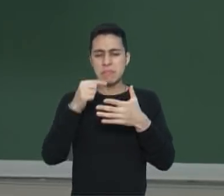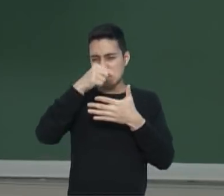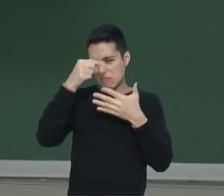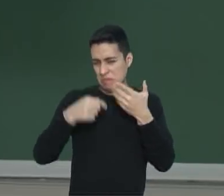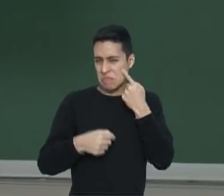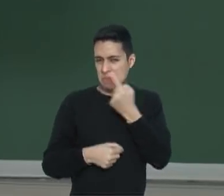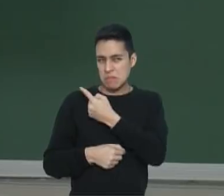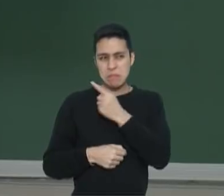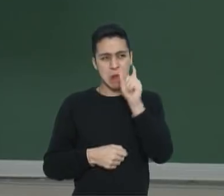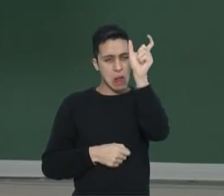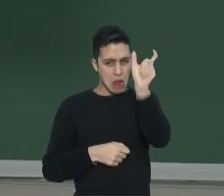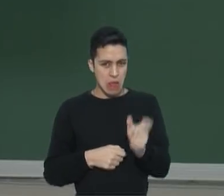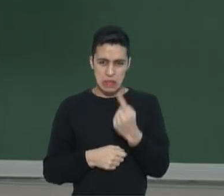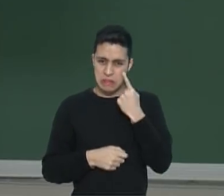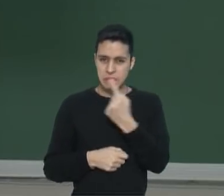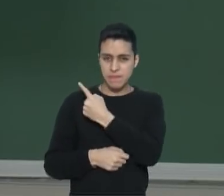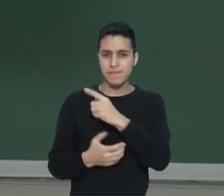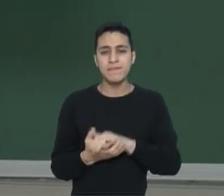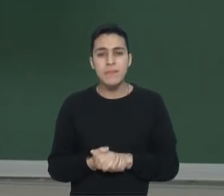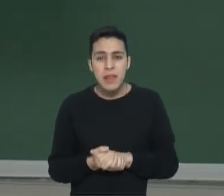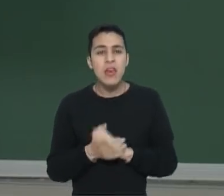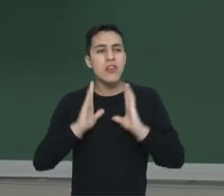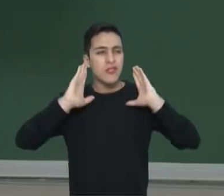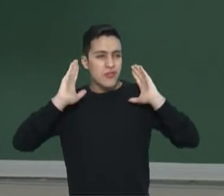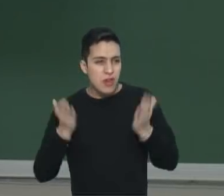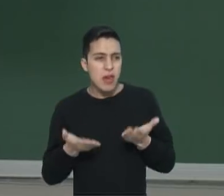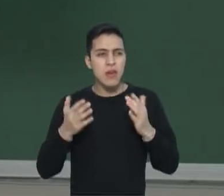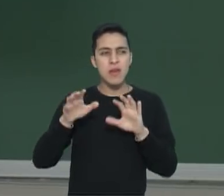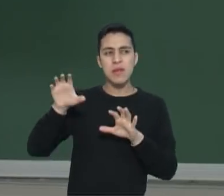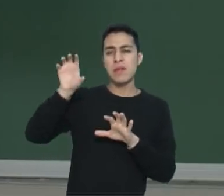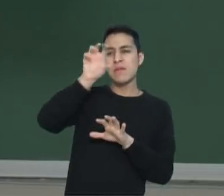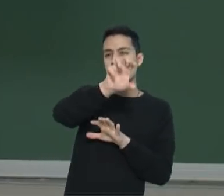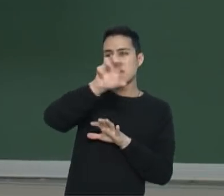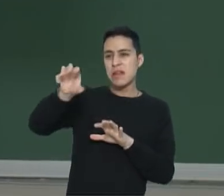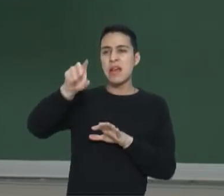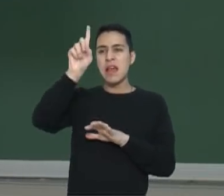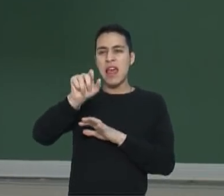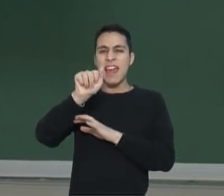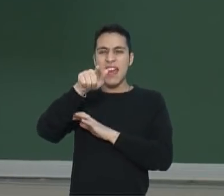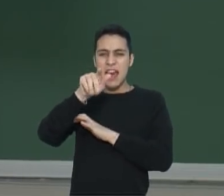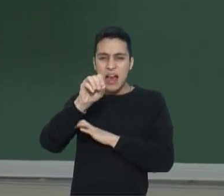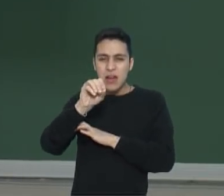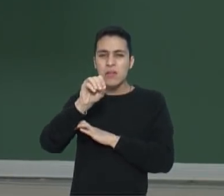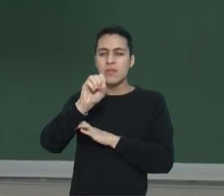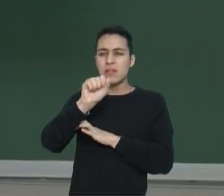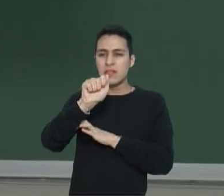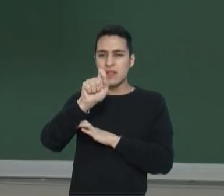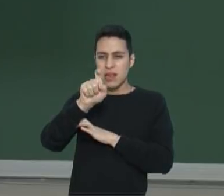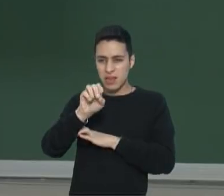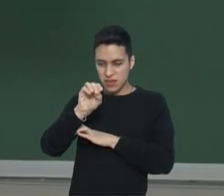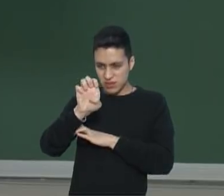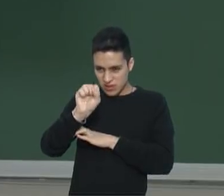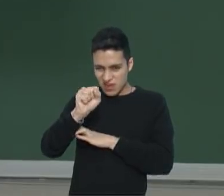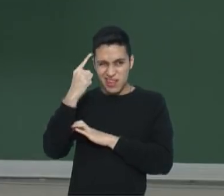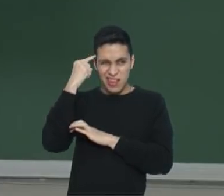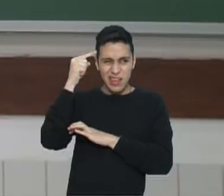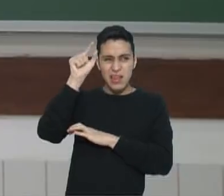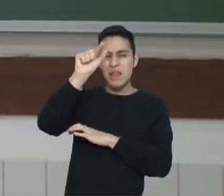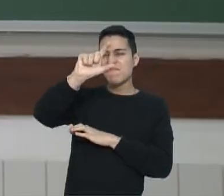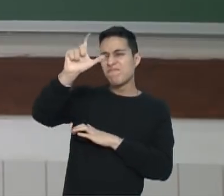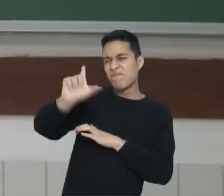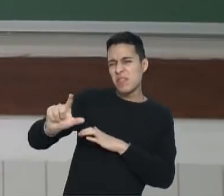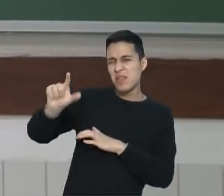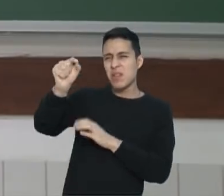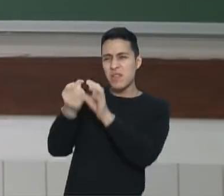ostrogodos, vândalos. E aqui vão estar os anglos e os saxões que fazem a junção de anglo-saxões. Então a gente tem aí a